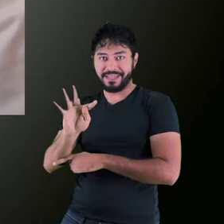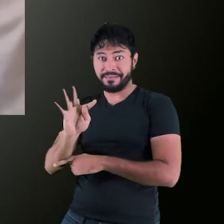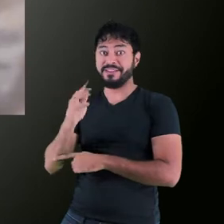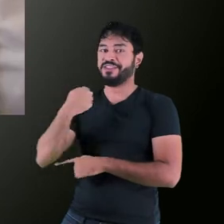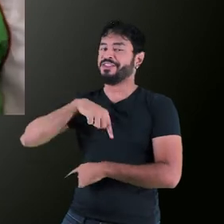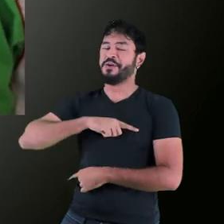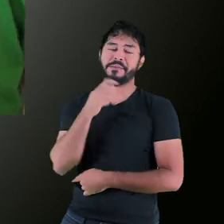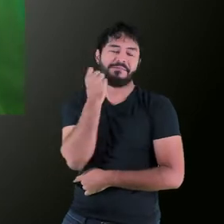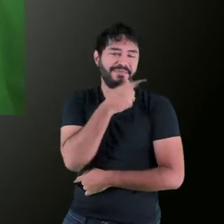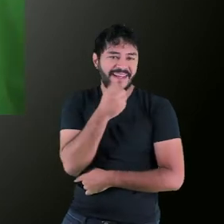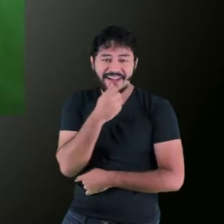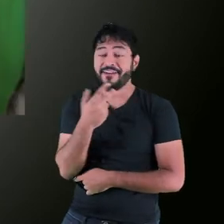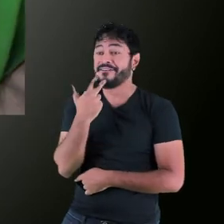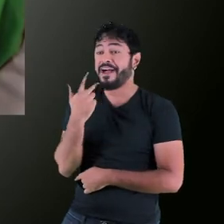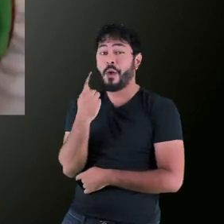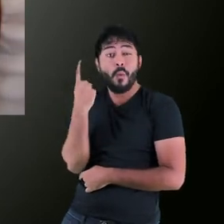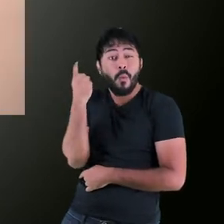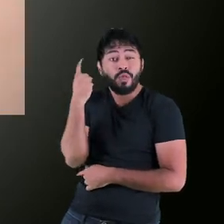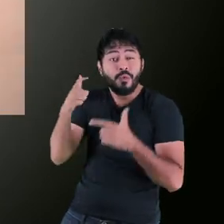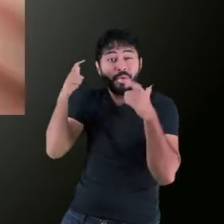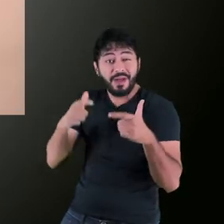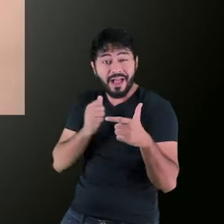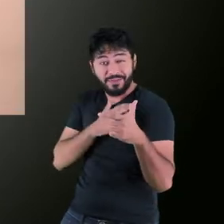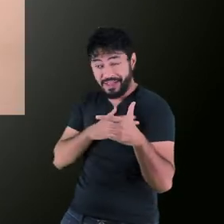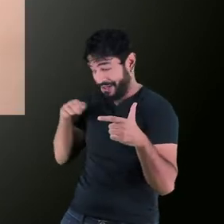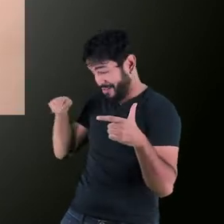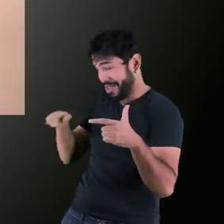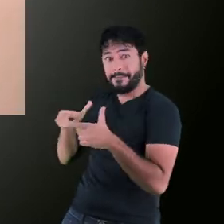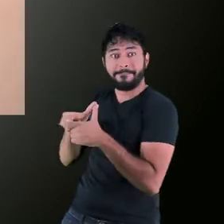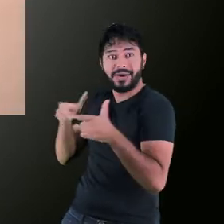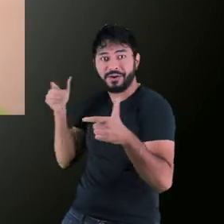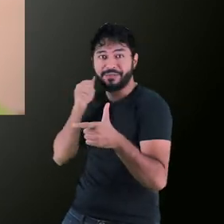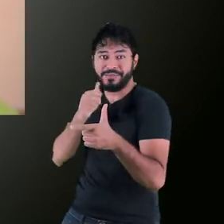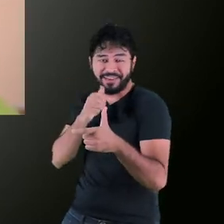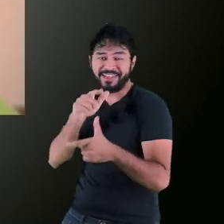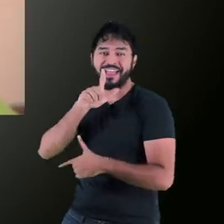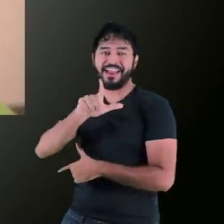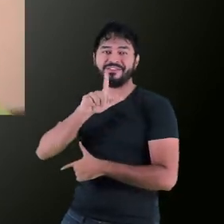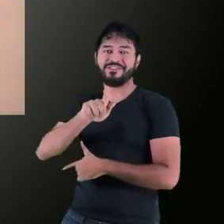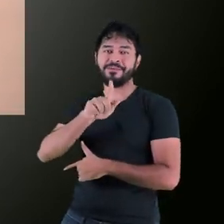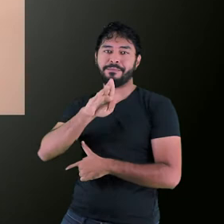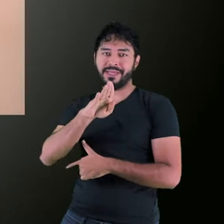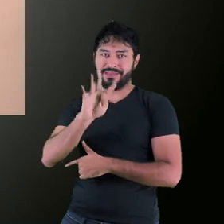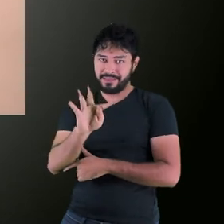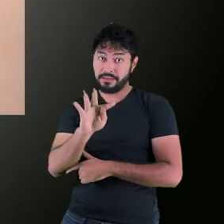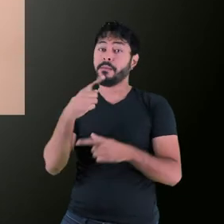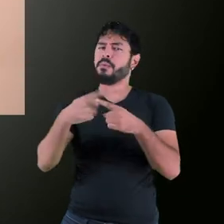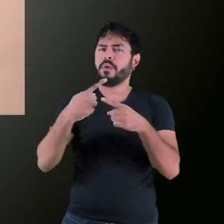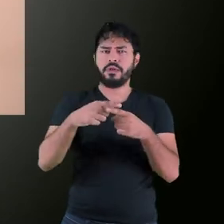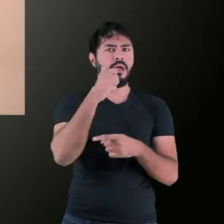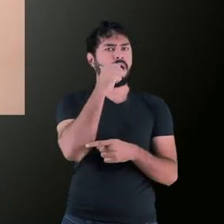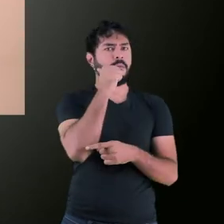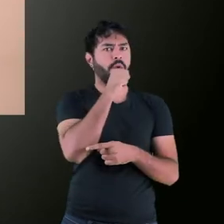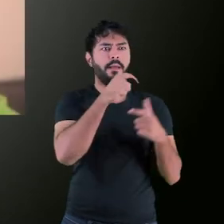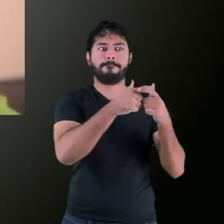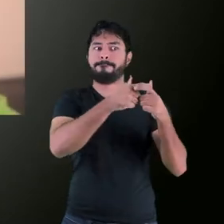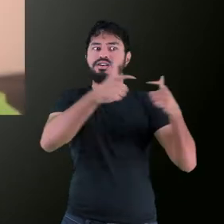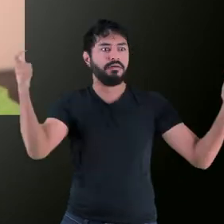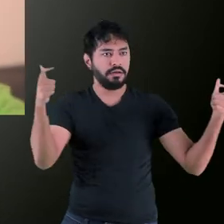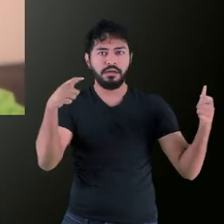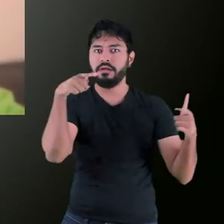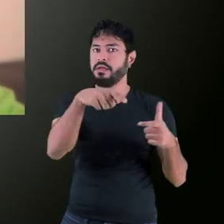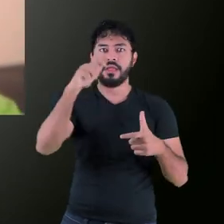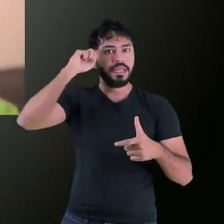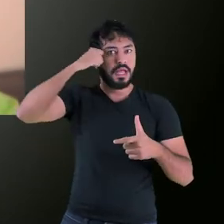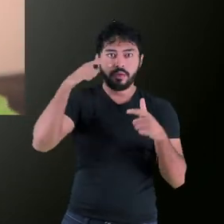a maioria é feminina e LGBT. As mulheres são a maioria da sociedade, os negros também, e eles não estão representados nesse espaço de poder. E eu